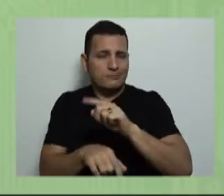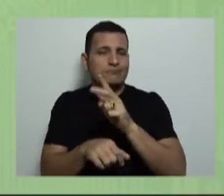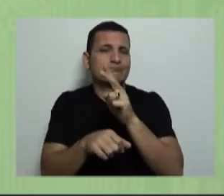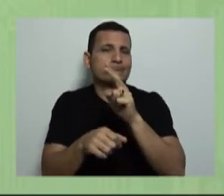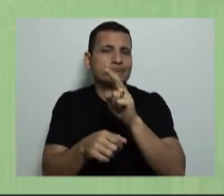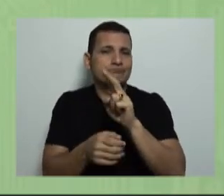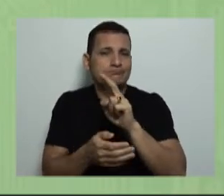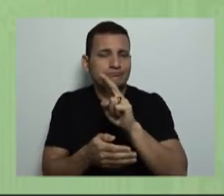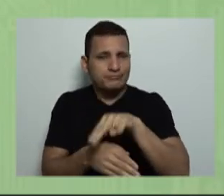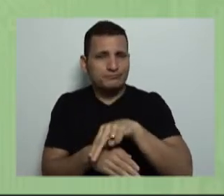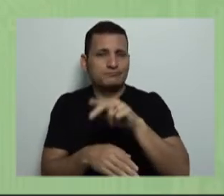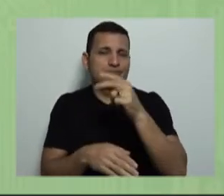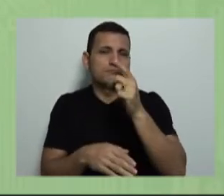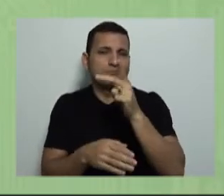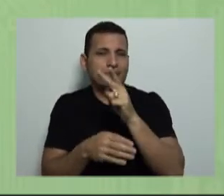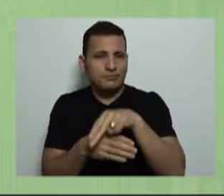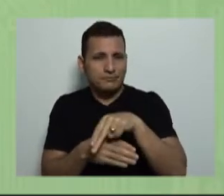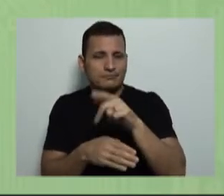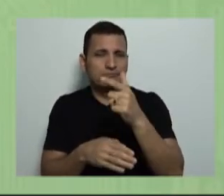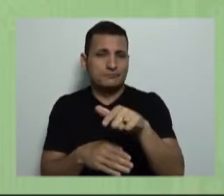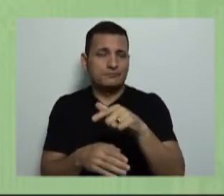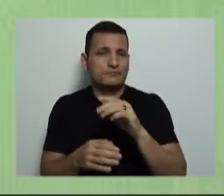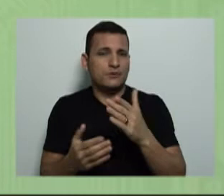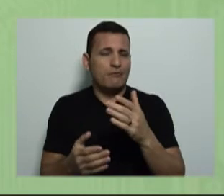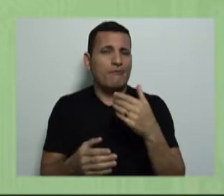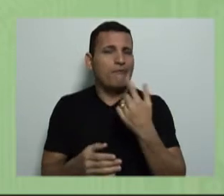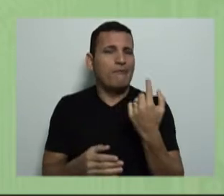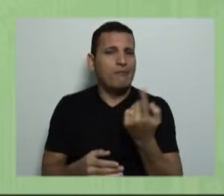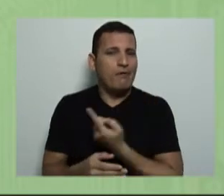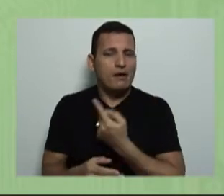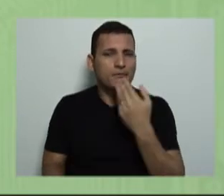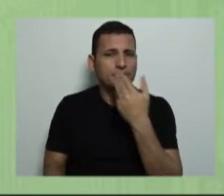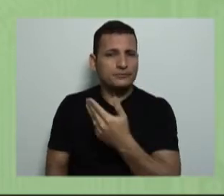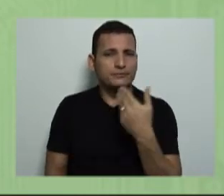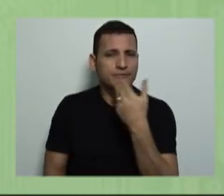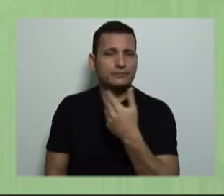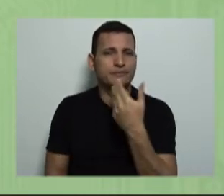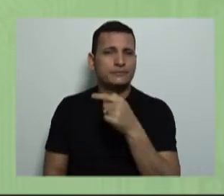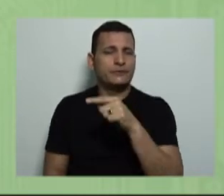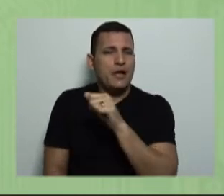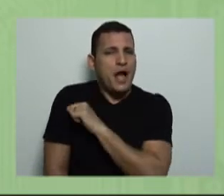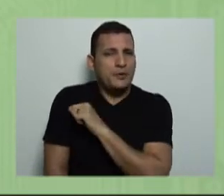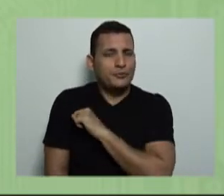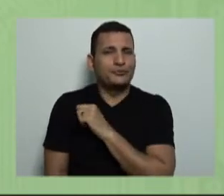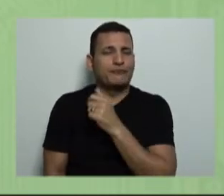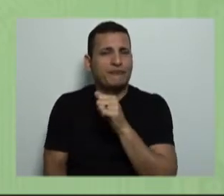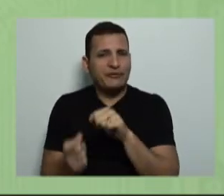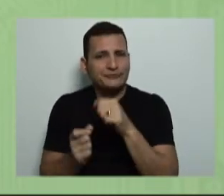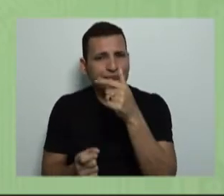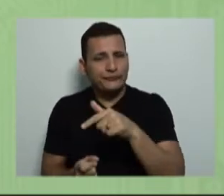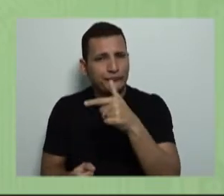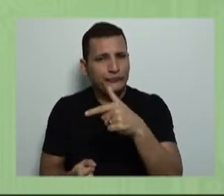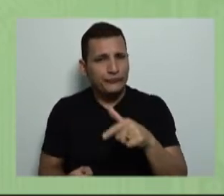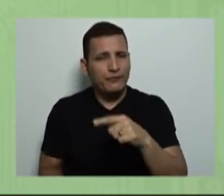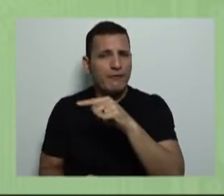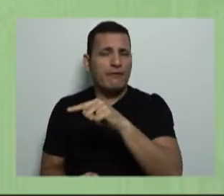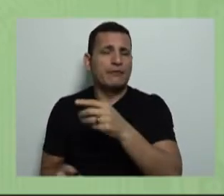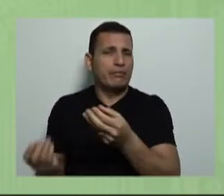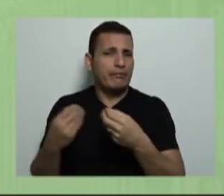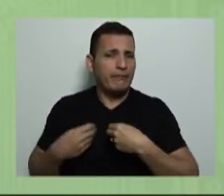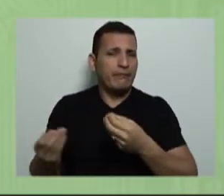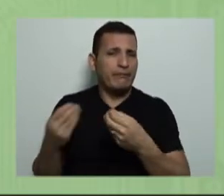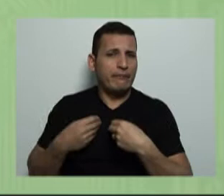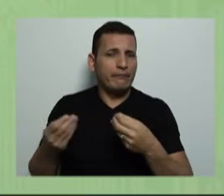ad eterno, né, pessoal? Nós não podemos ficar pedindo para ele refazer e ele nos entregando um material abaixo daquilo que é exigido para